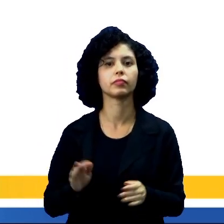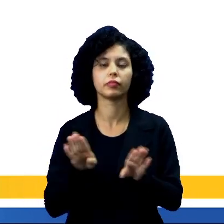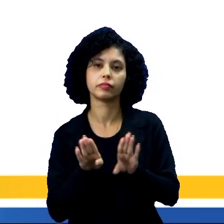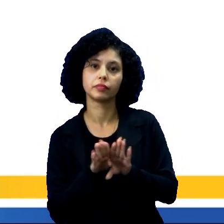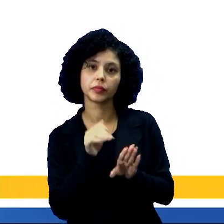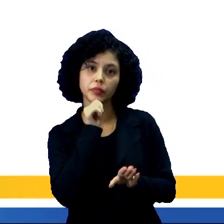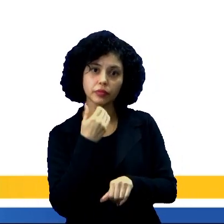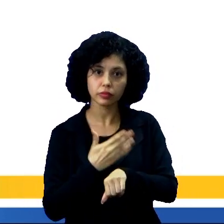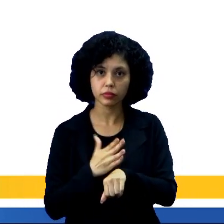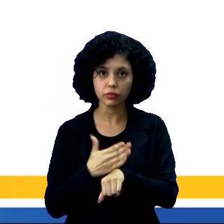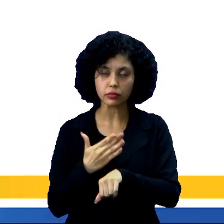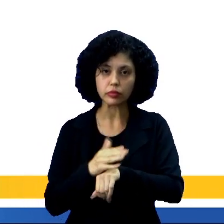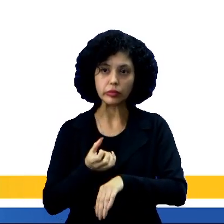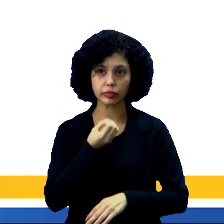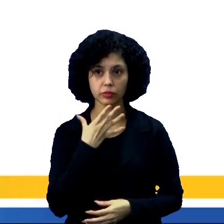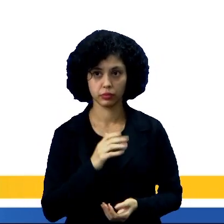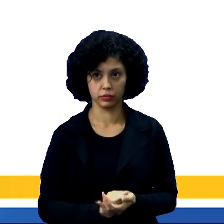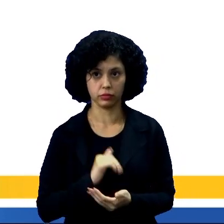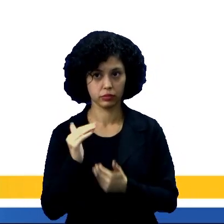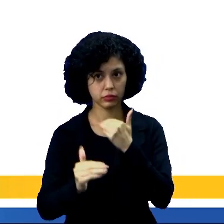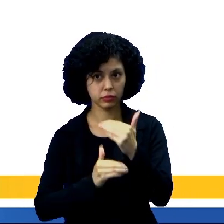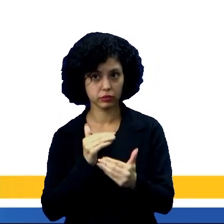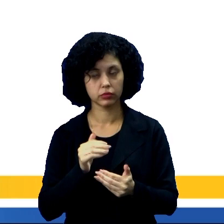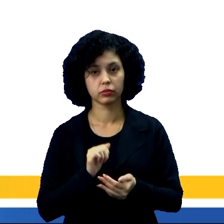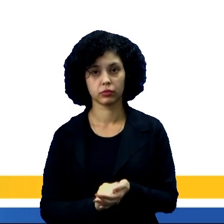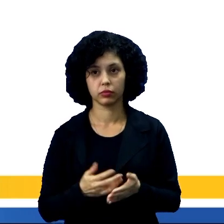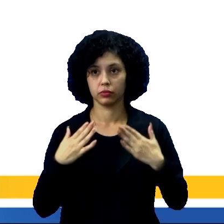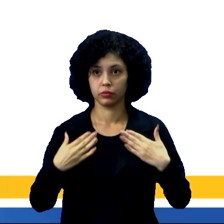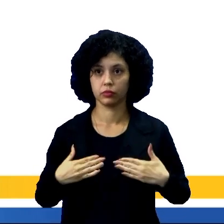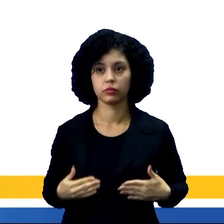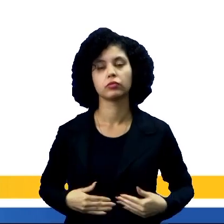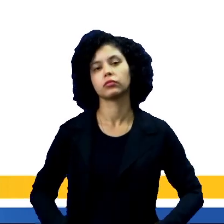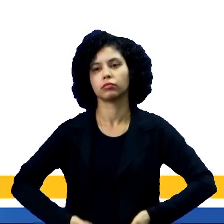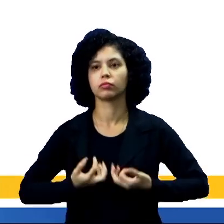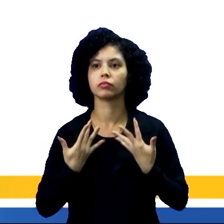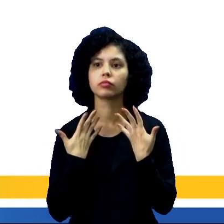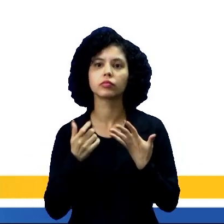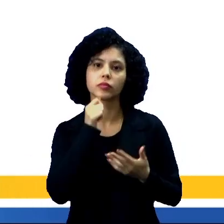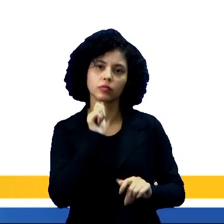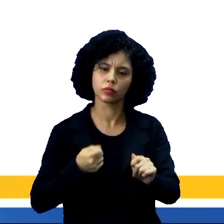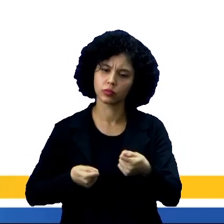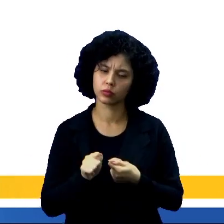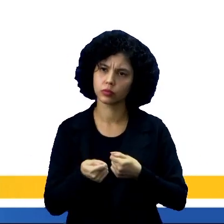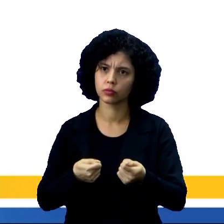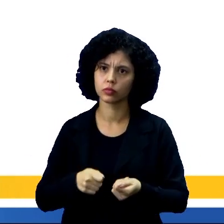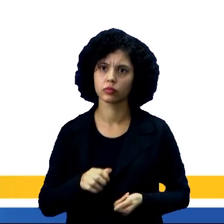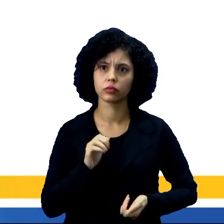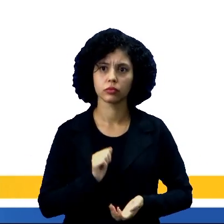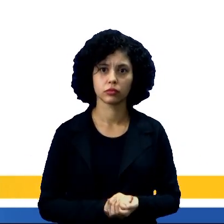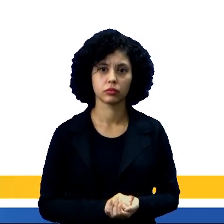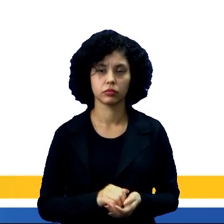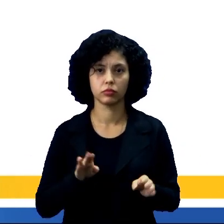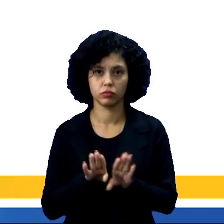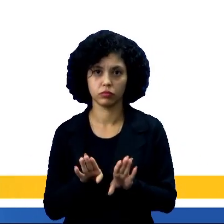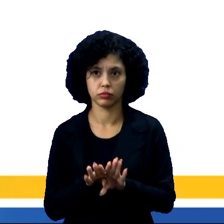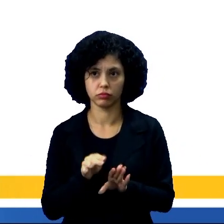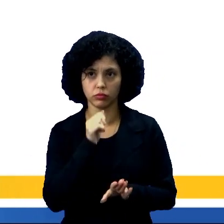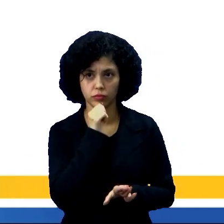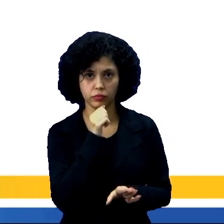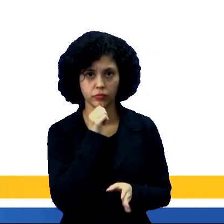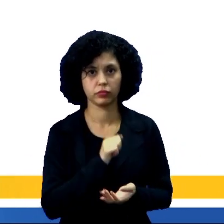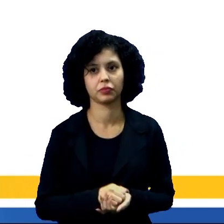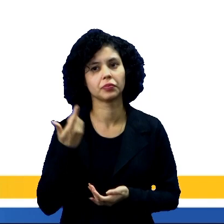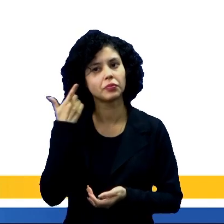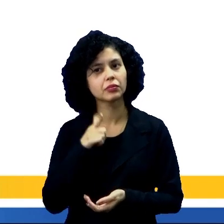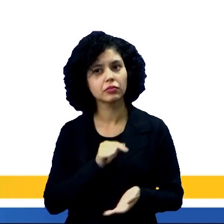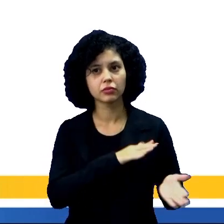práticas também são beneficiadas com o desenvolvimento físico e emocional, que é justamente esse controle e o aspecto social. Compreendido isso, a